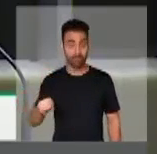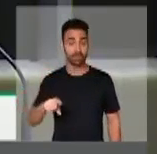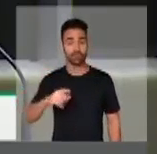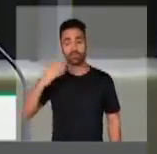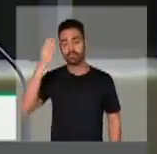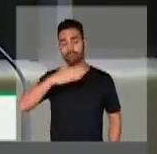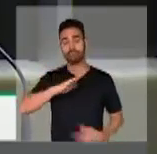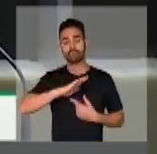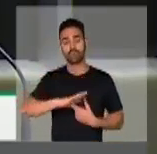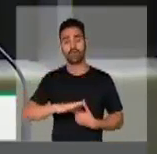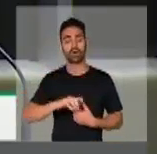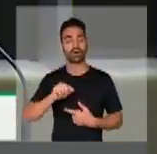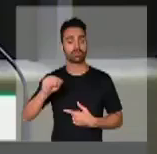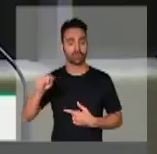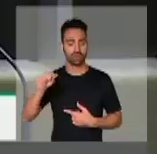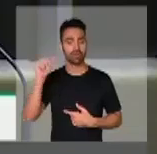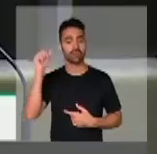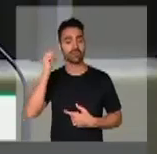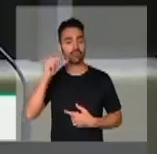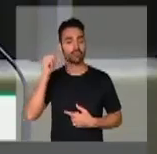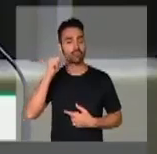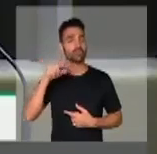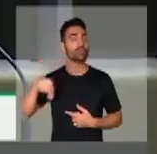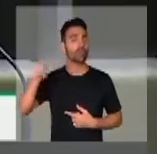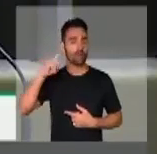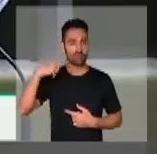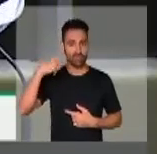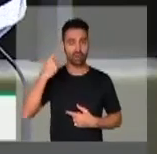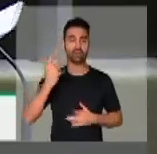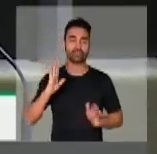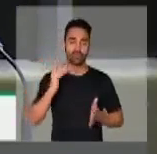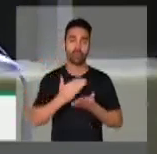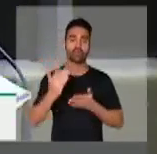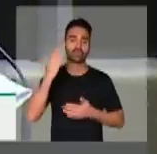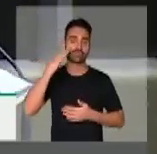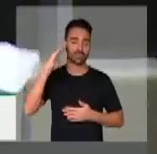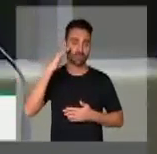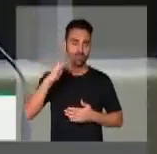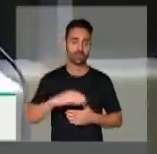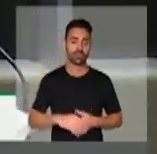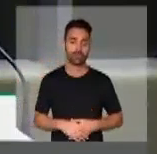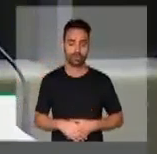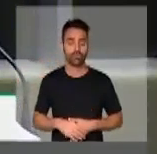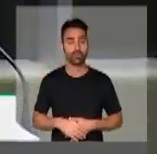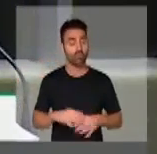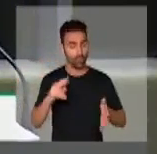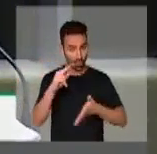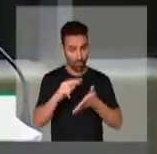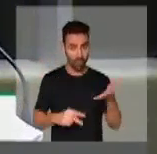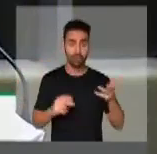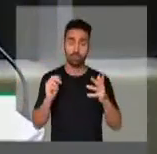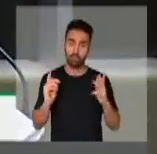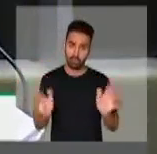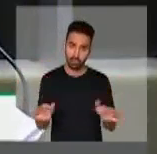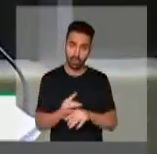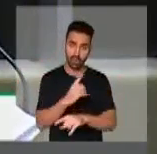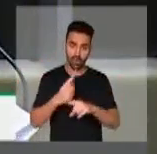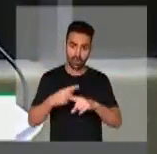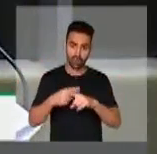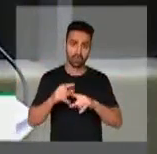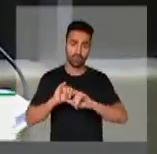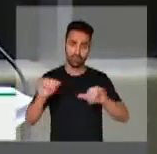promotoras pegaram o fio da meada. É claro que eu estou lendo aqui porque está publicado.